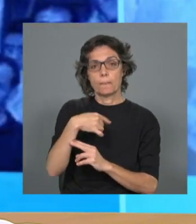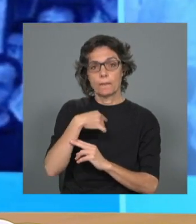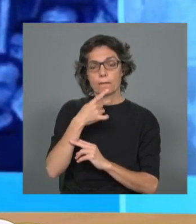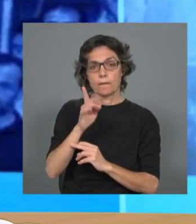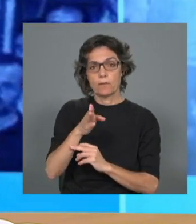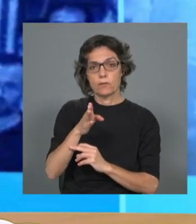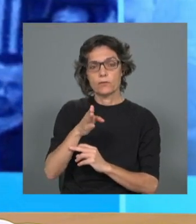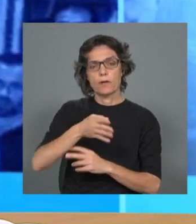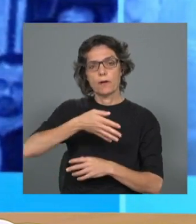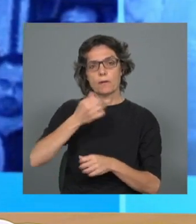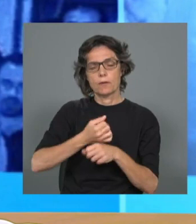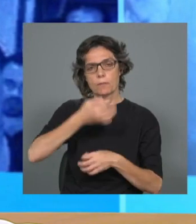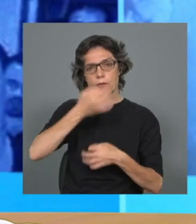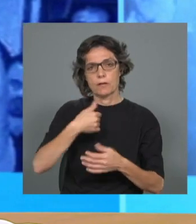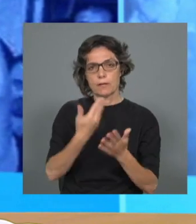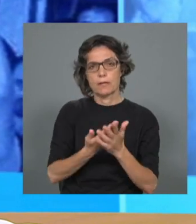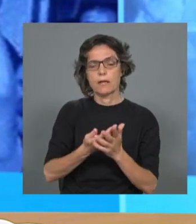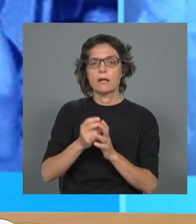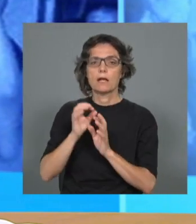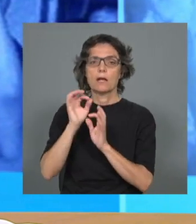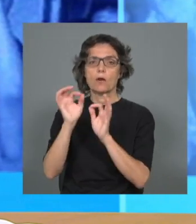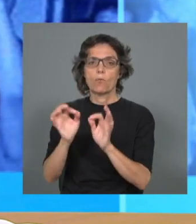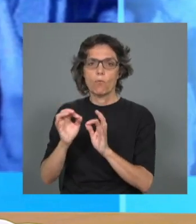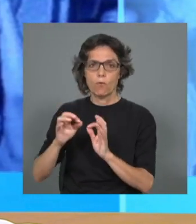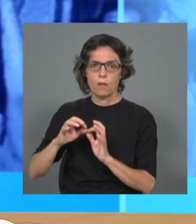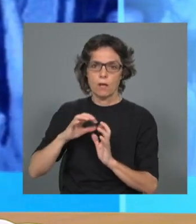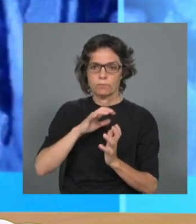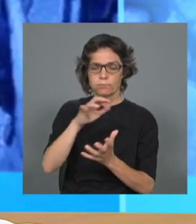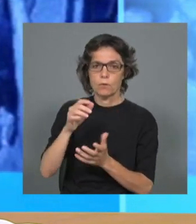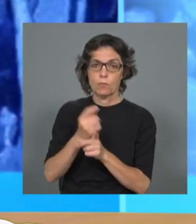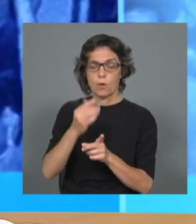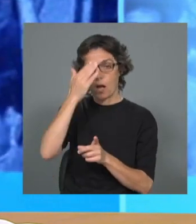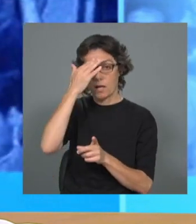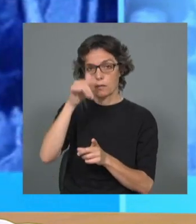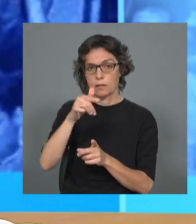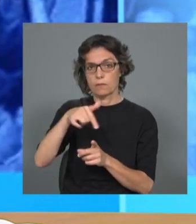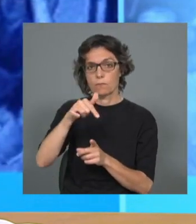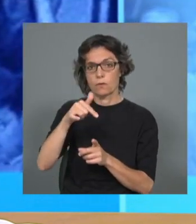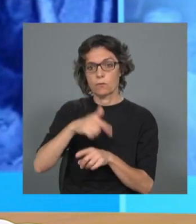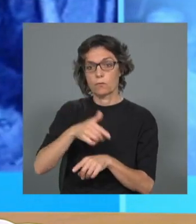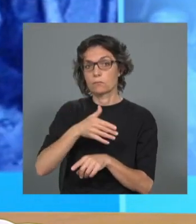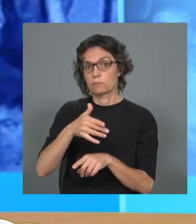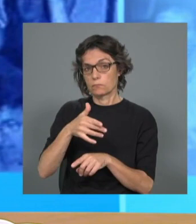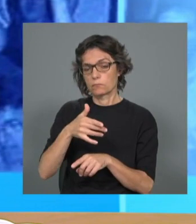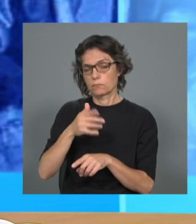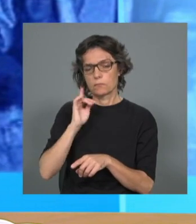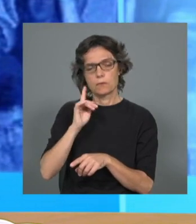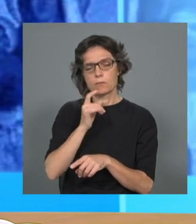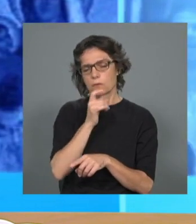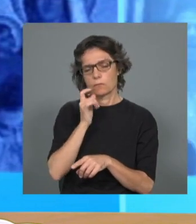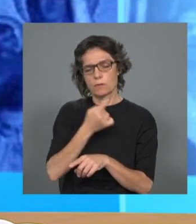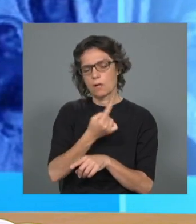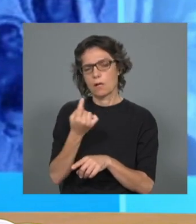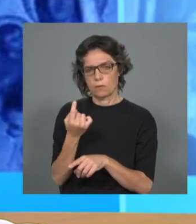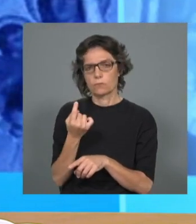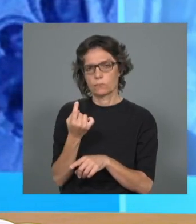lema dignificar o trabalho, cuidar da casa comum, porque achamos que, nesta altura, de facto, é necessário comprometermos-nos